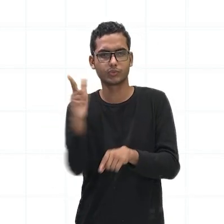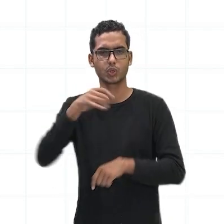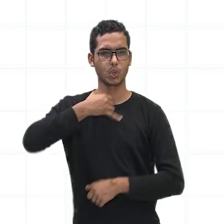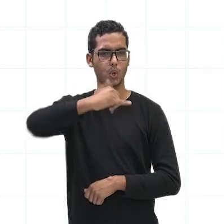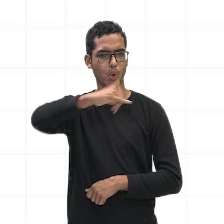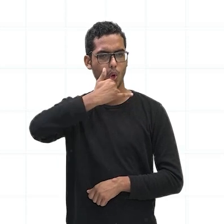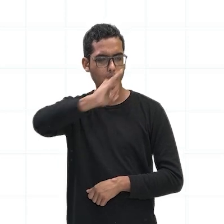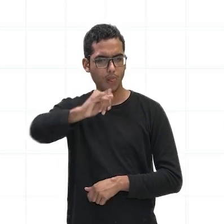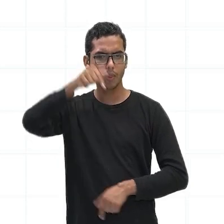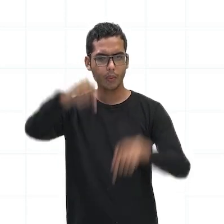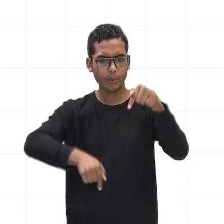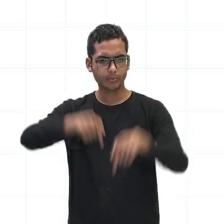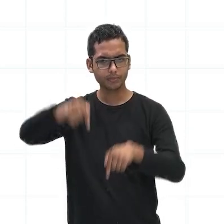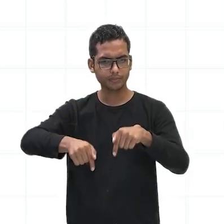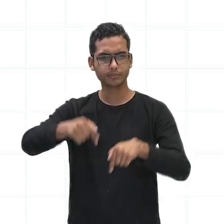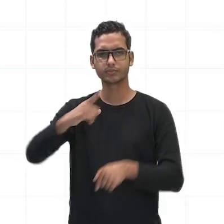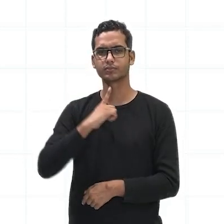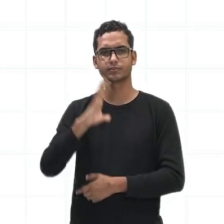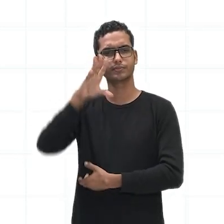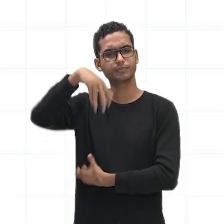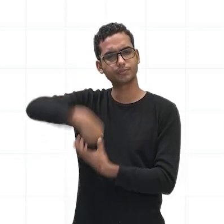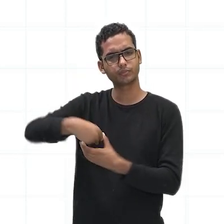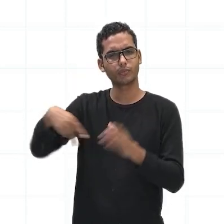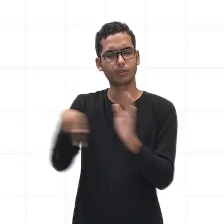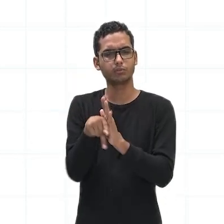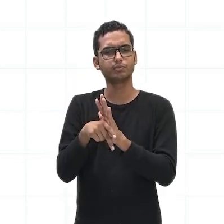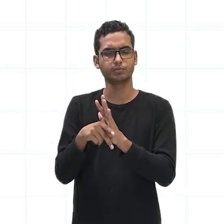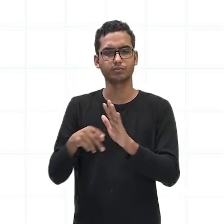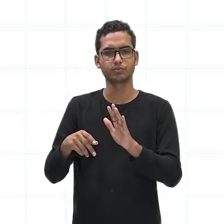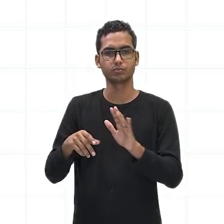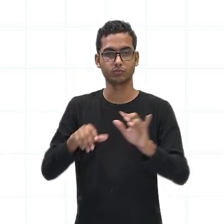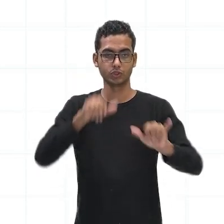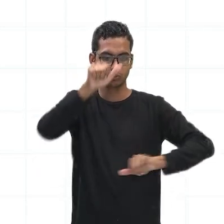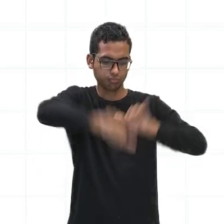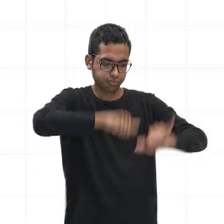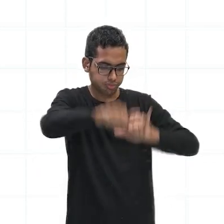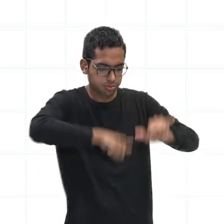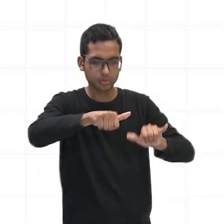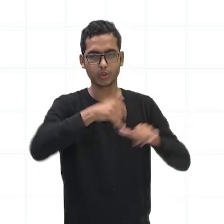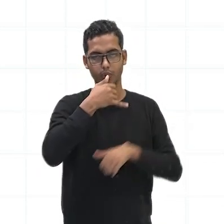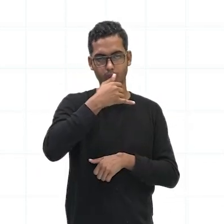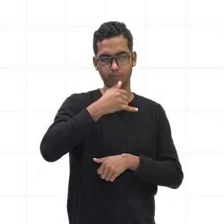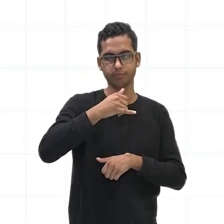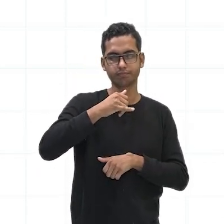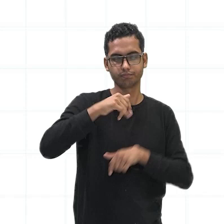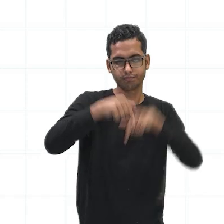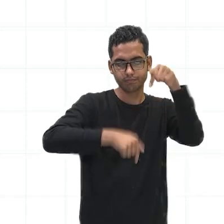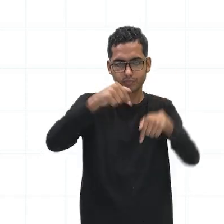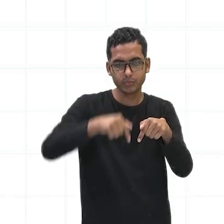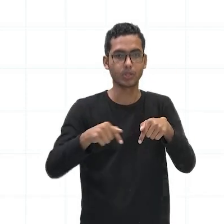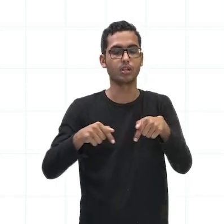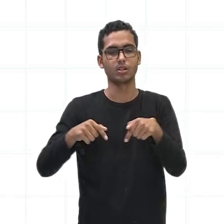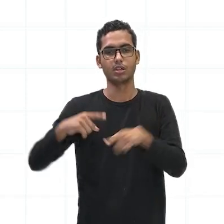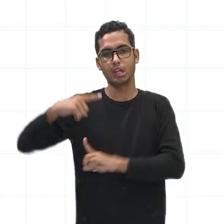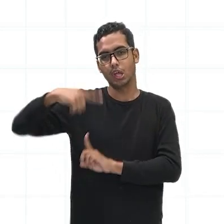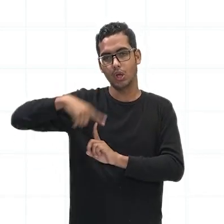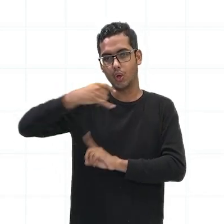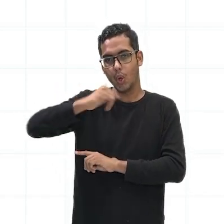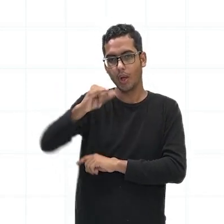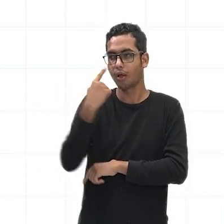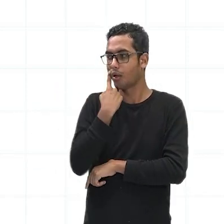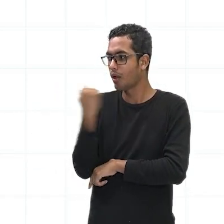química sendo composto por reações químicas. Esse tipo de energia armazena todas as matérias